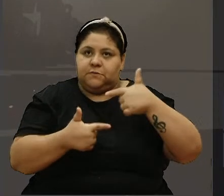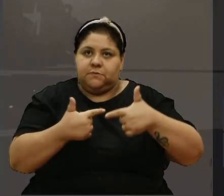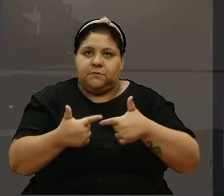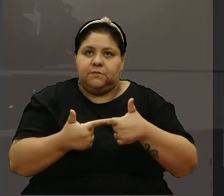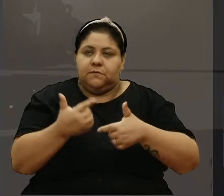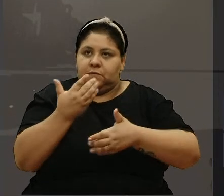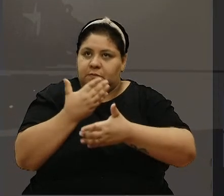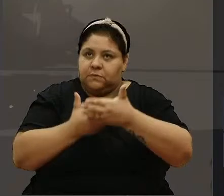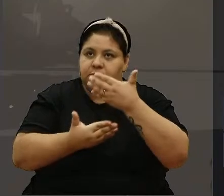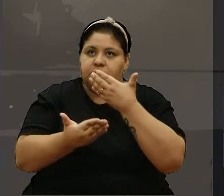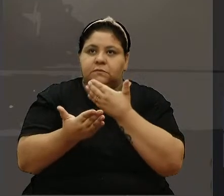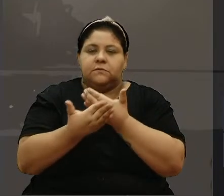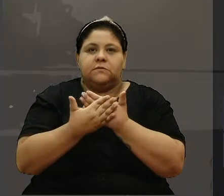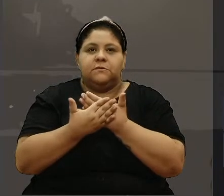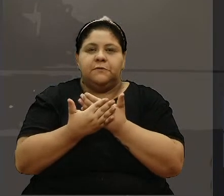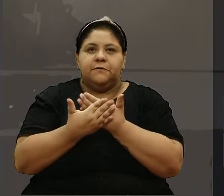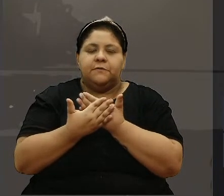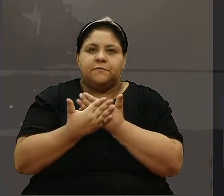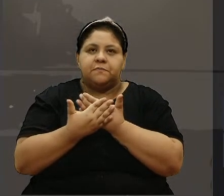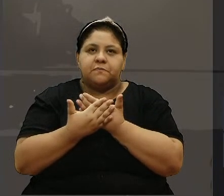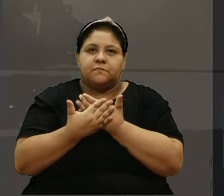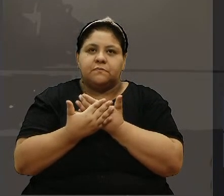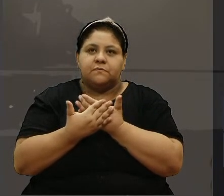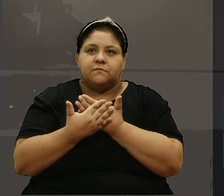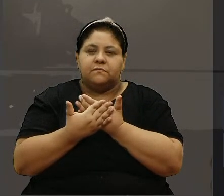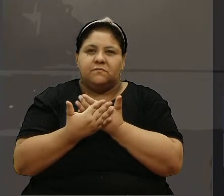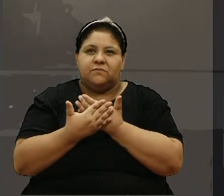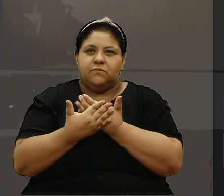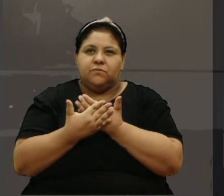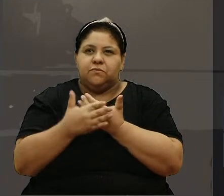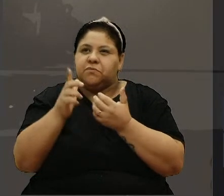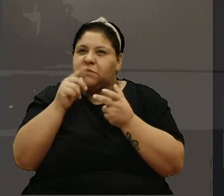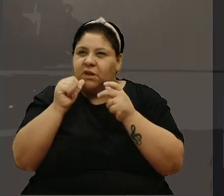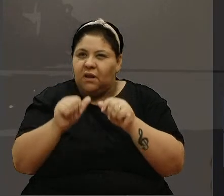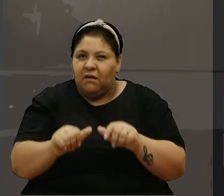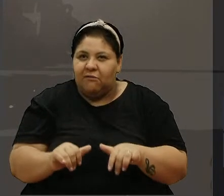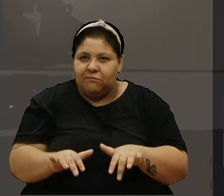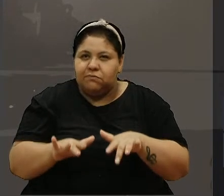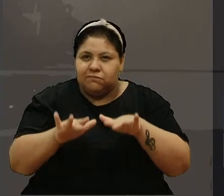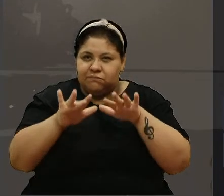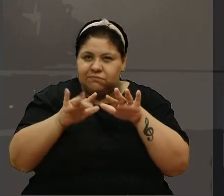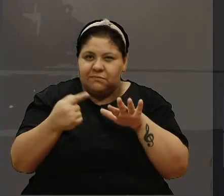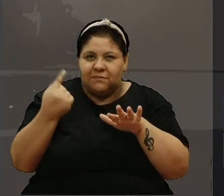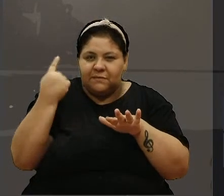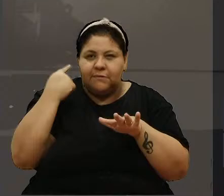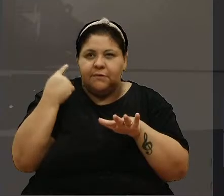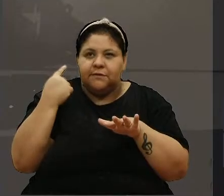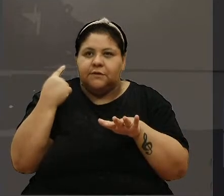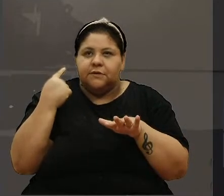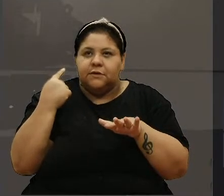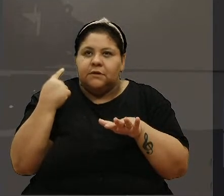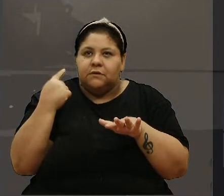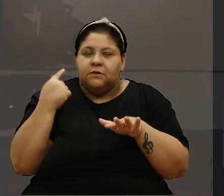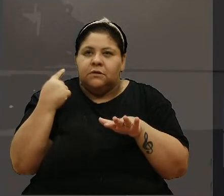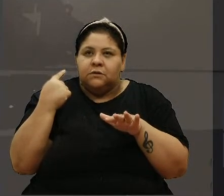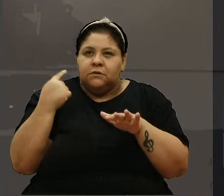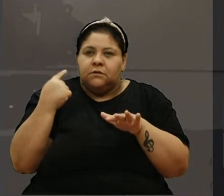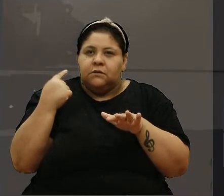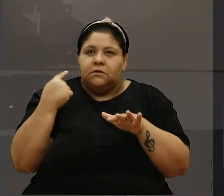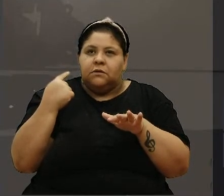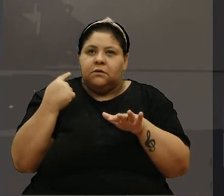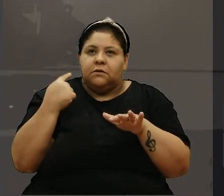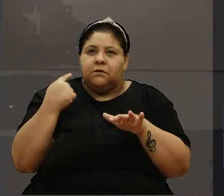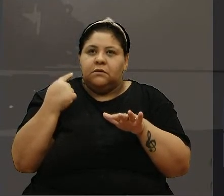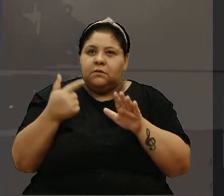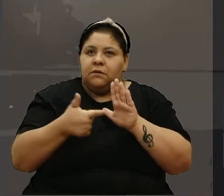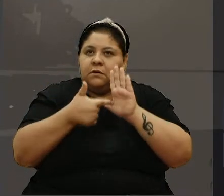todo aquele processo de catástrofe, de enchentes. A TV Câmara está